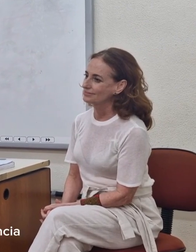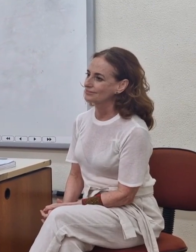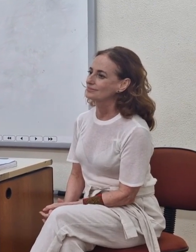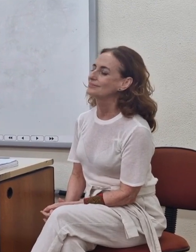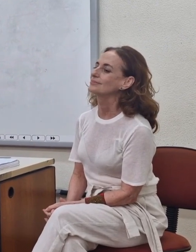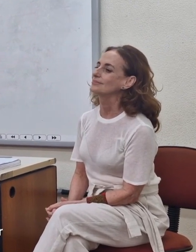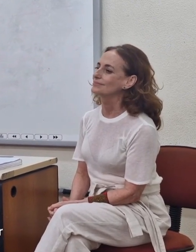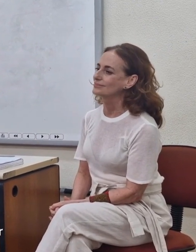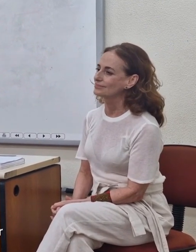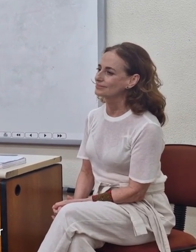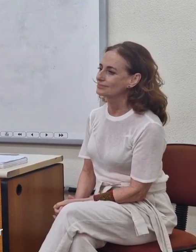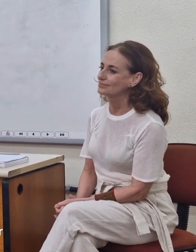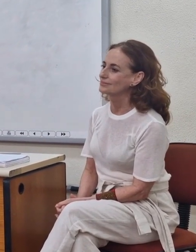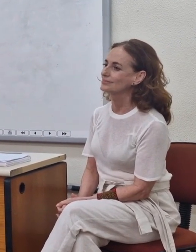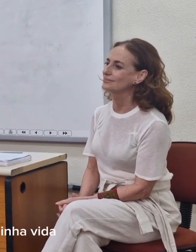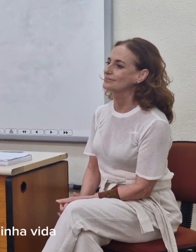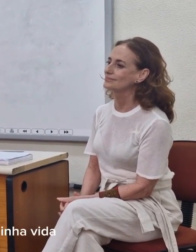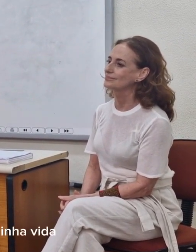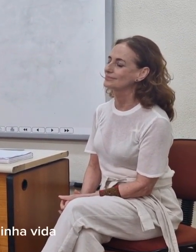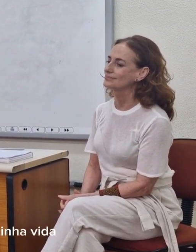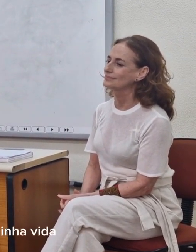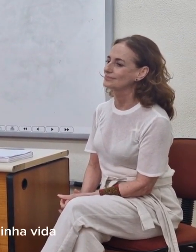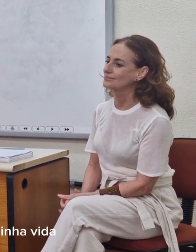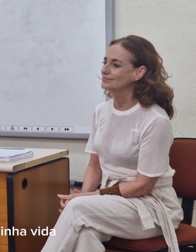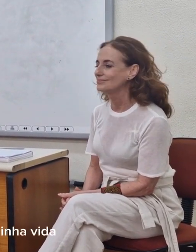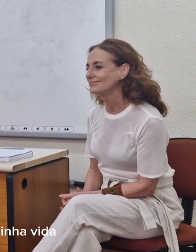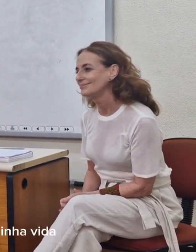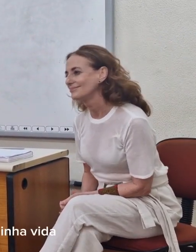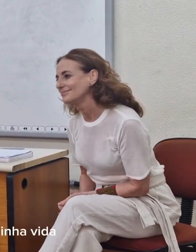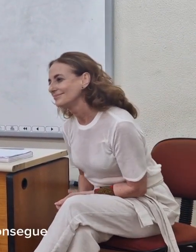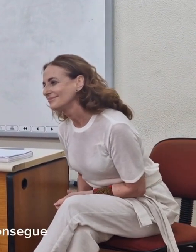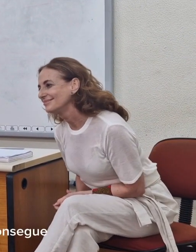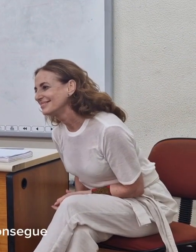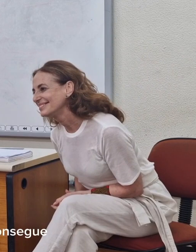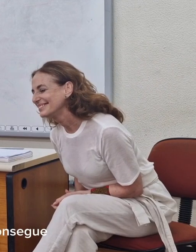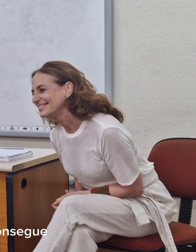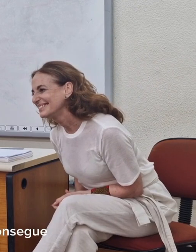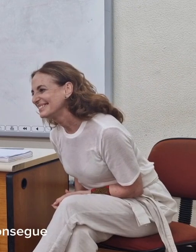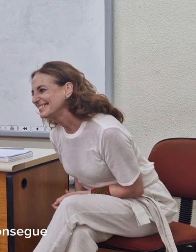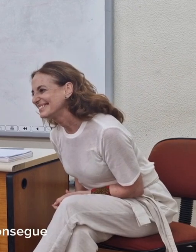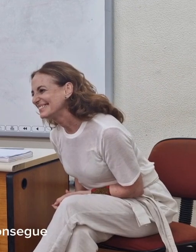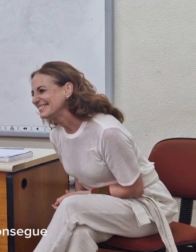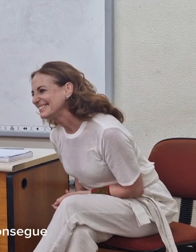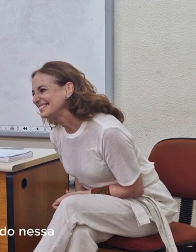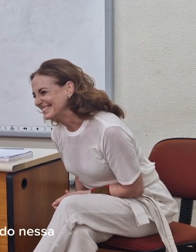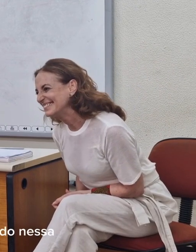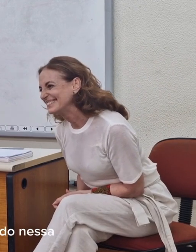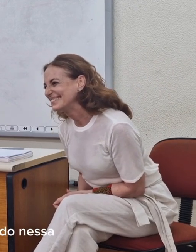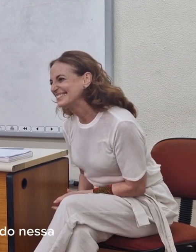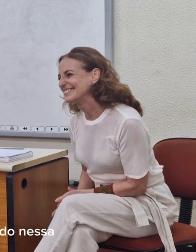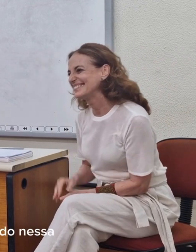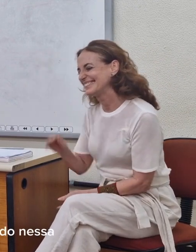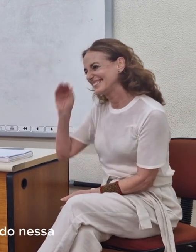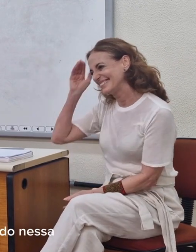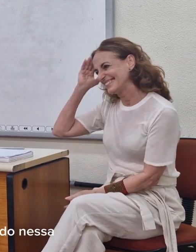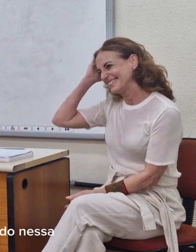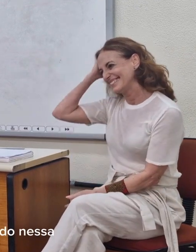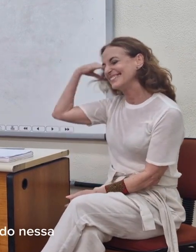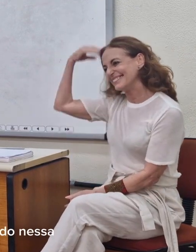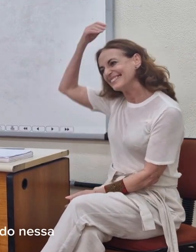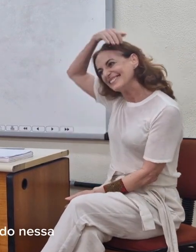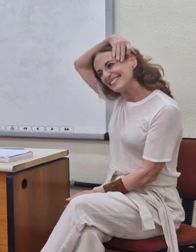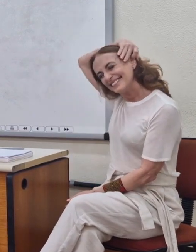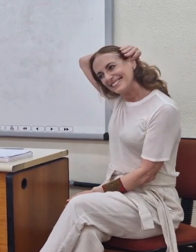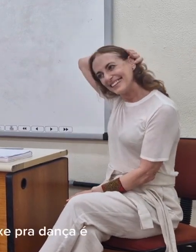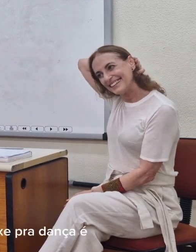com deficiência sem poder dançar. Porque, assim, eu, quando eu li, como assim, como que ele consegue? Então, aí fico